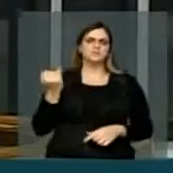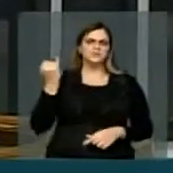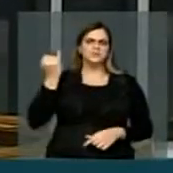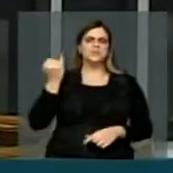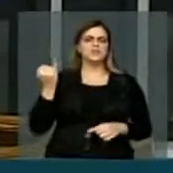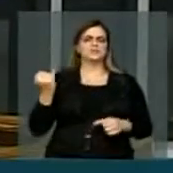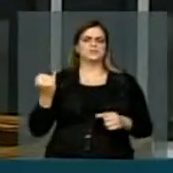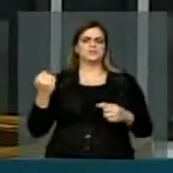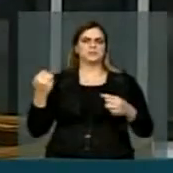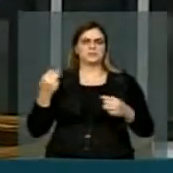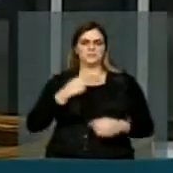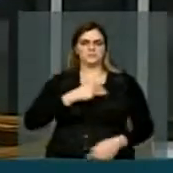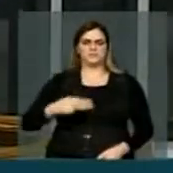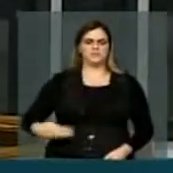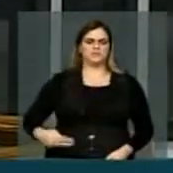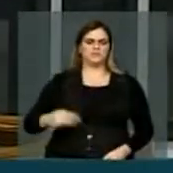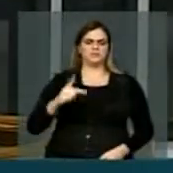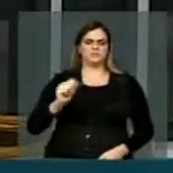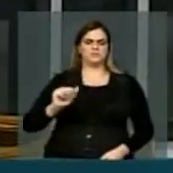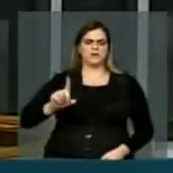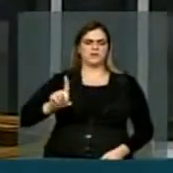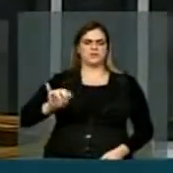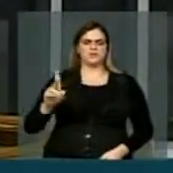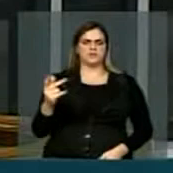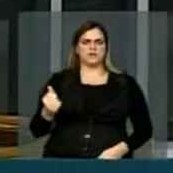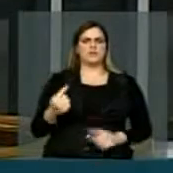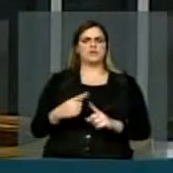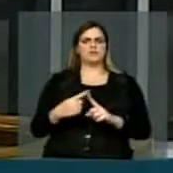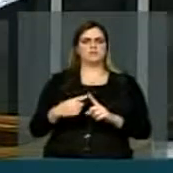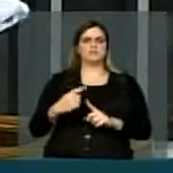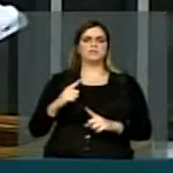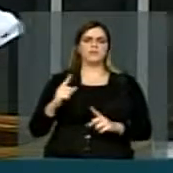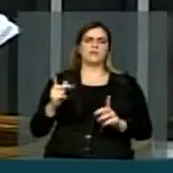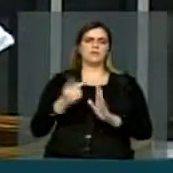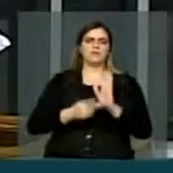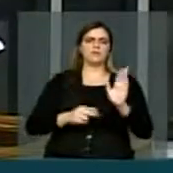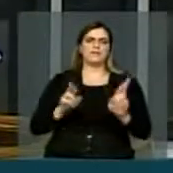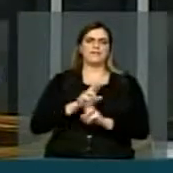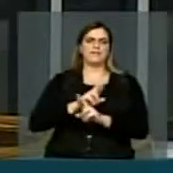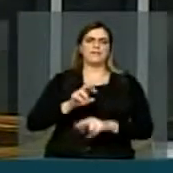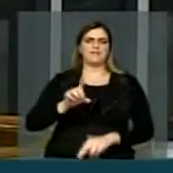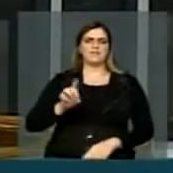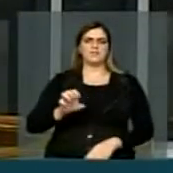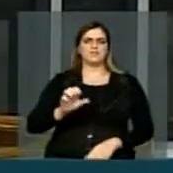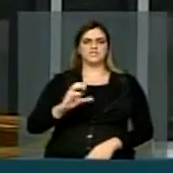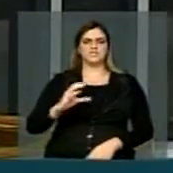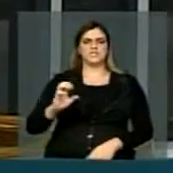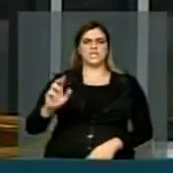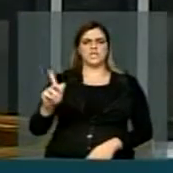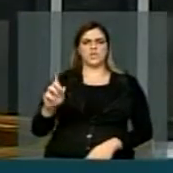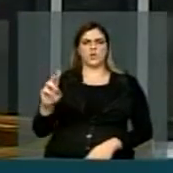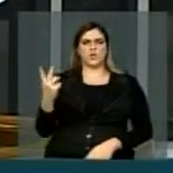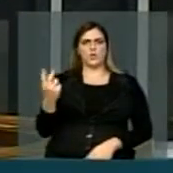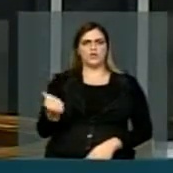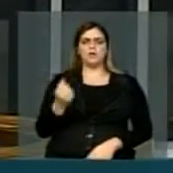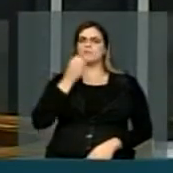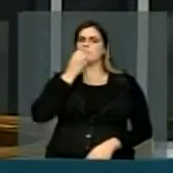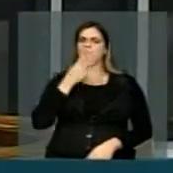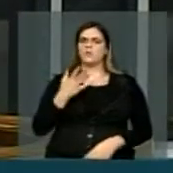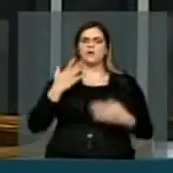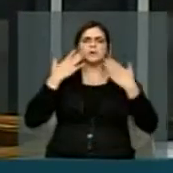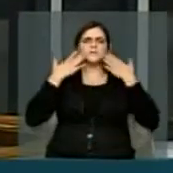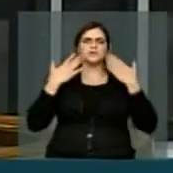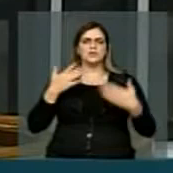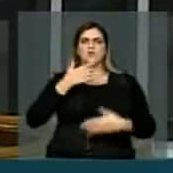pelo ministro Padilha e sua equipe com a rede Cegonha, que foi tão bem apresentada lá